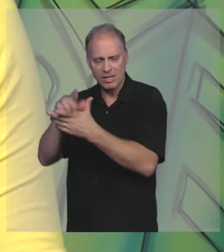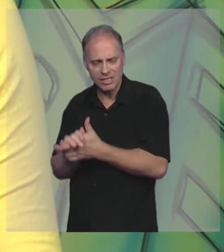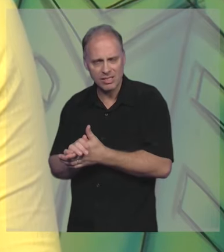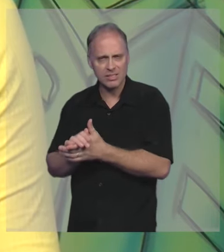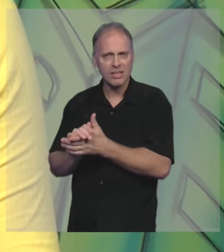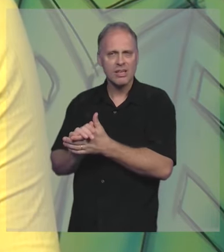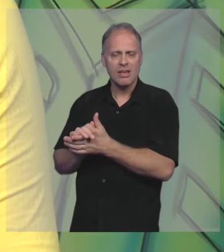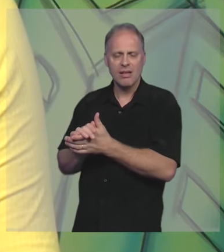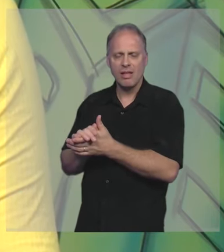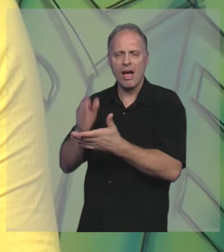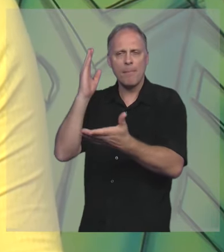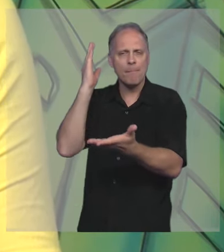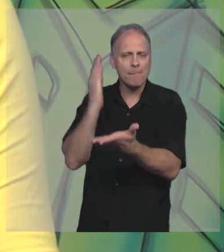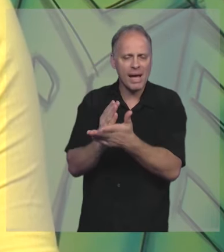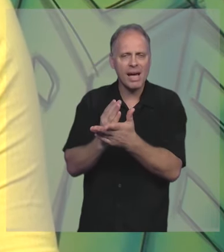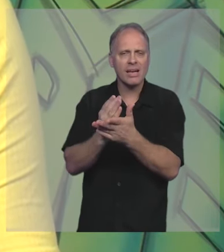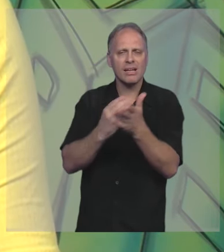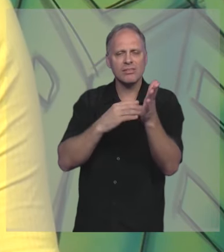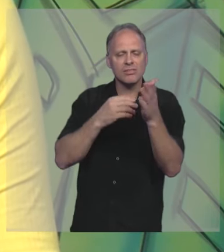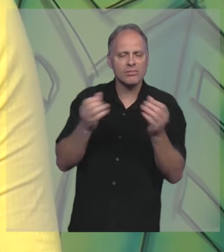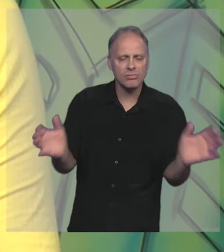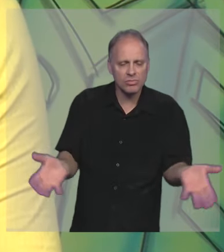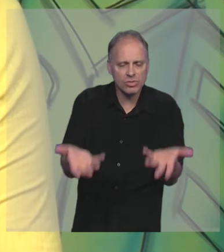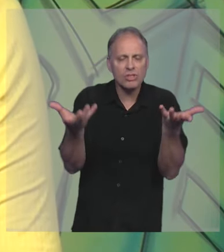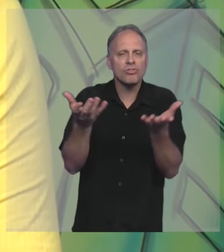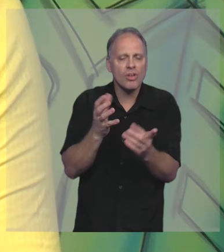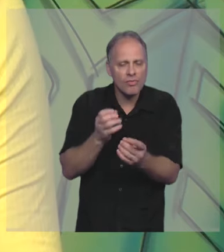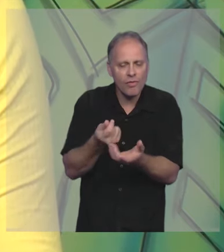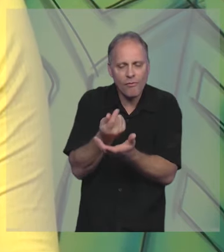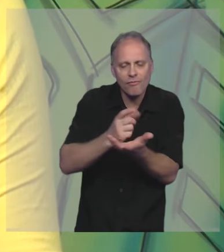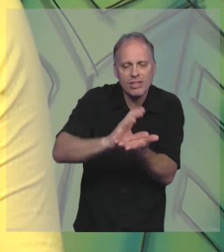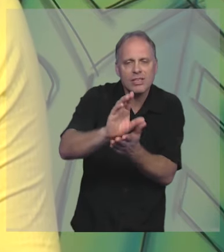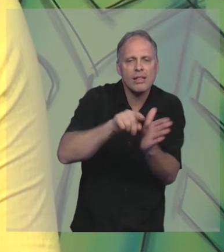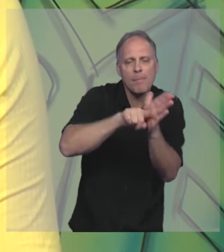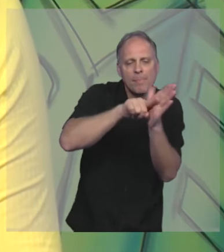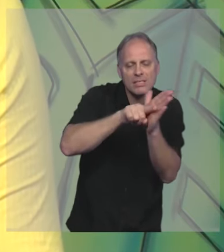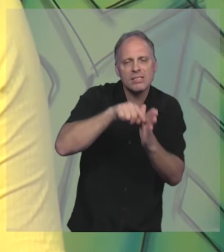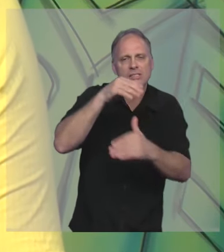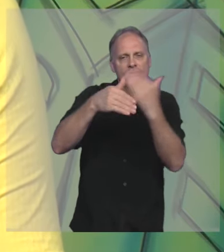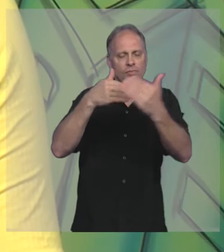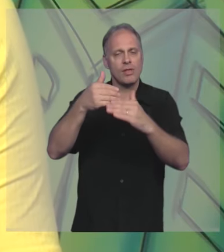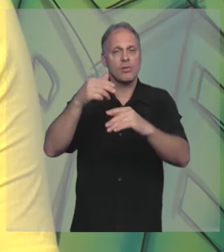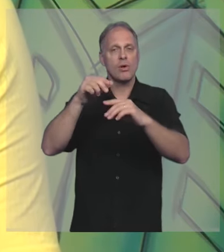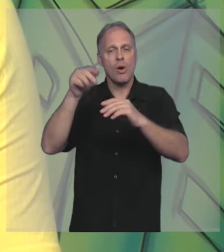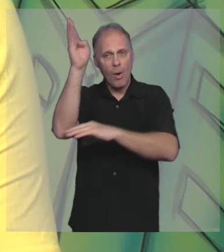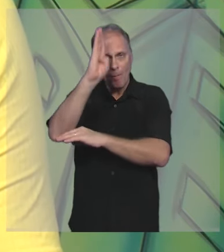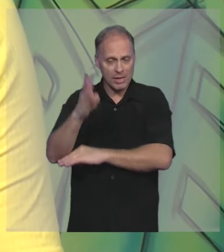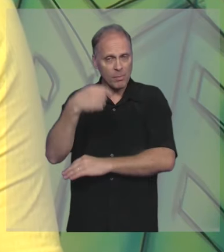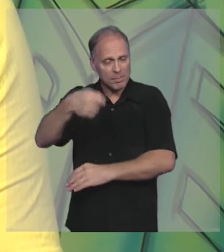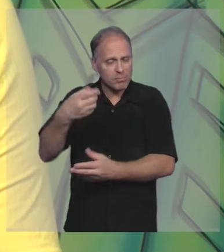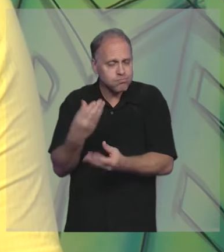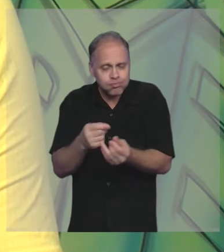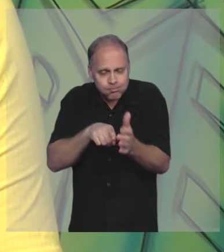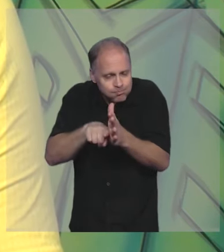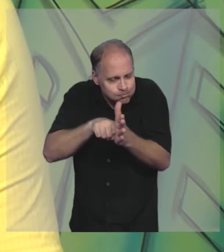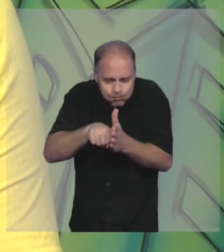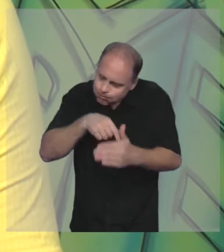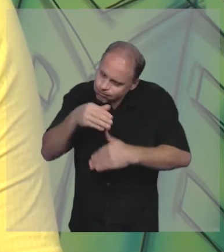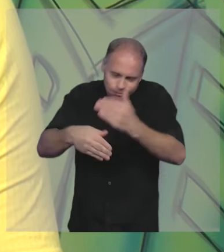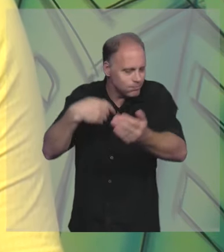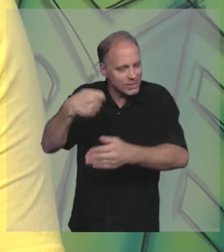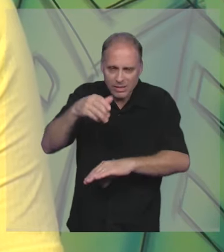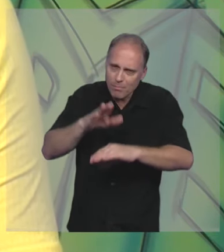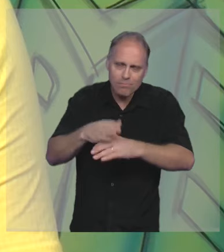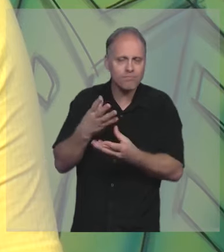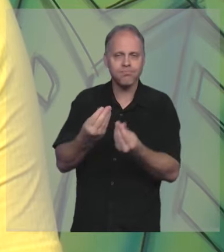com incentivos, por exemplo, de pesquisa e desenvolvimento, né? O Brasil precisa muito de pesquisas de